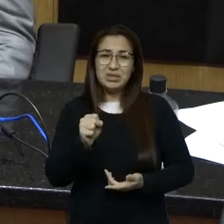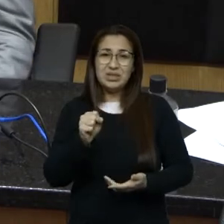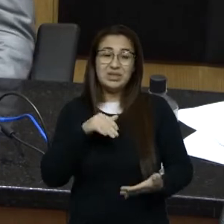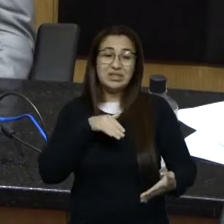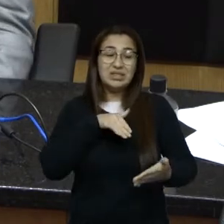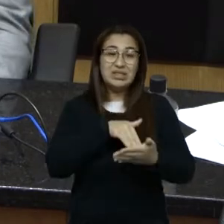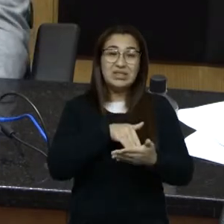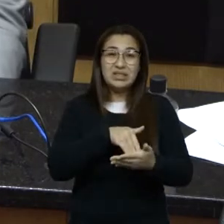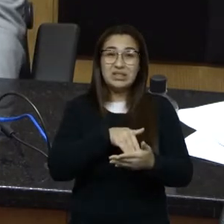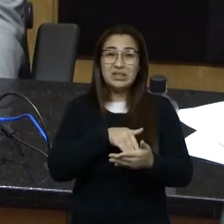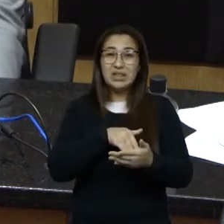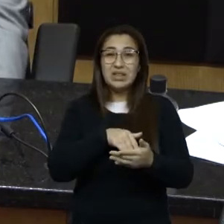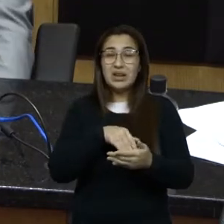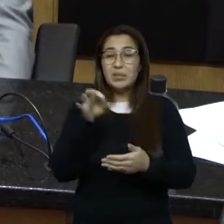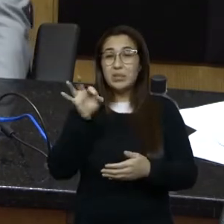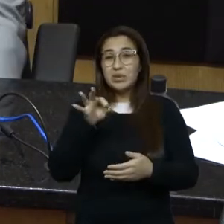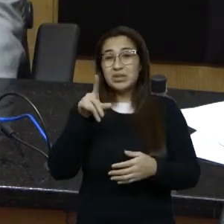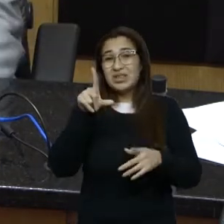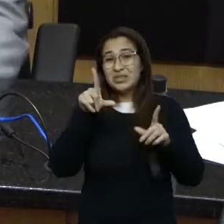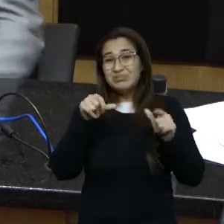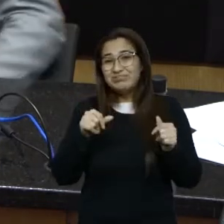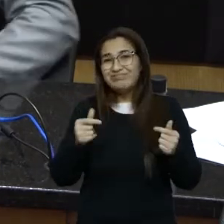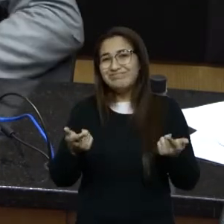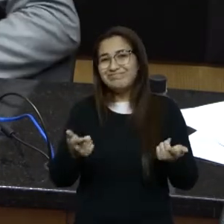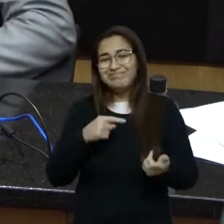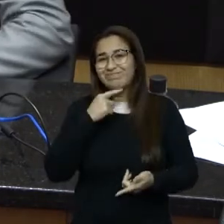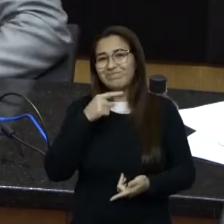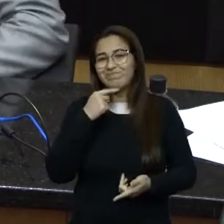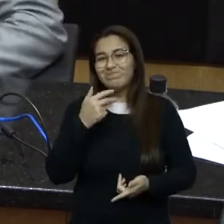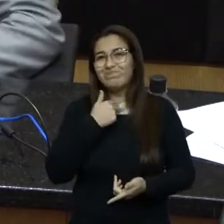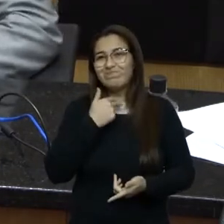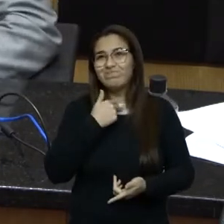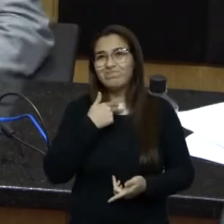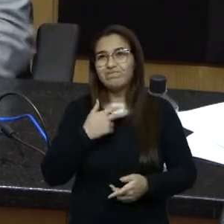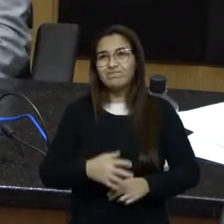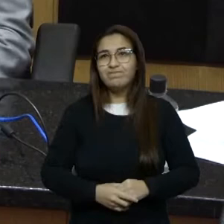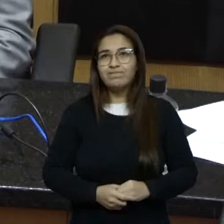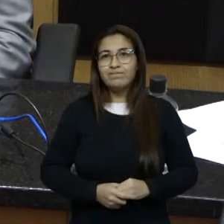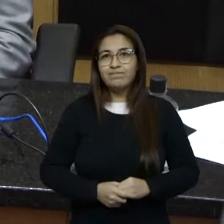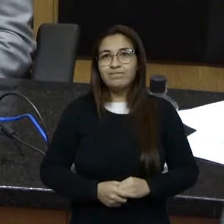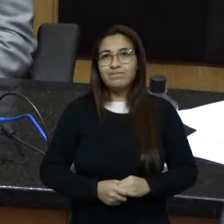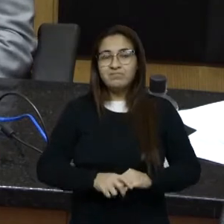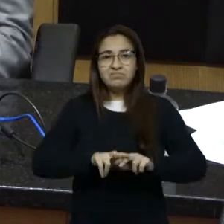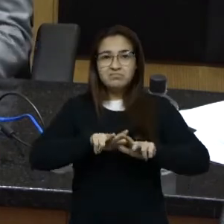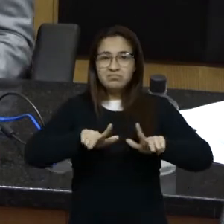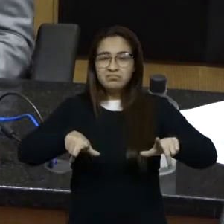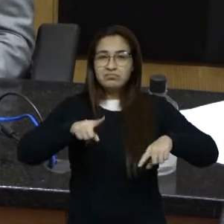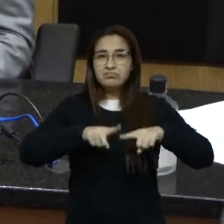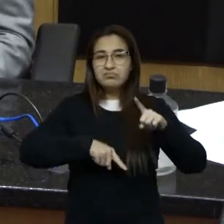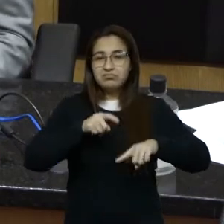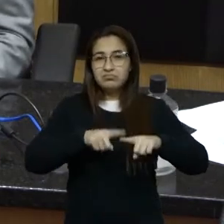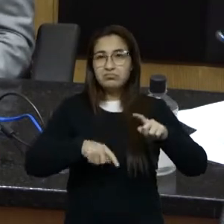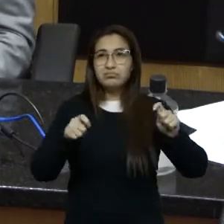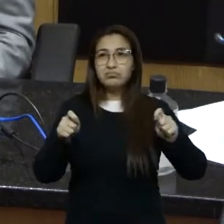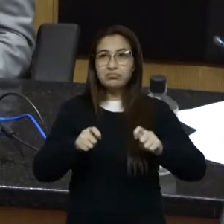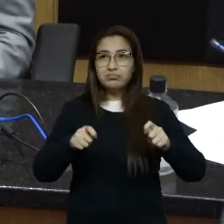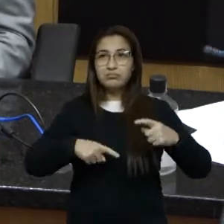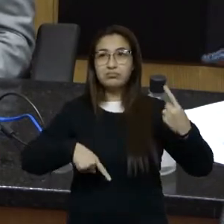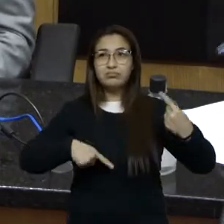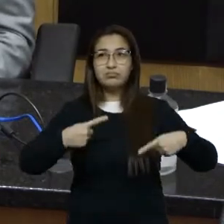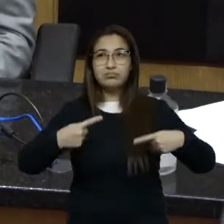inciso menores ainda um dos cms de vários itens que poderíamos estar aqui